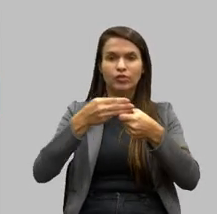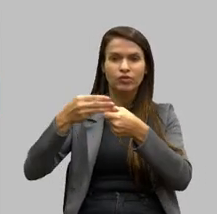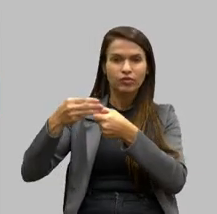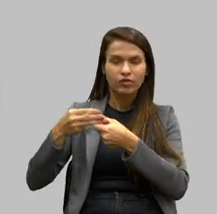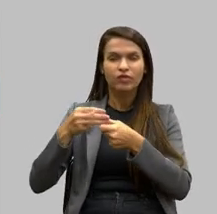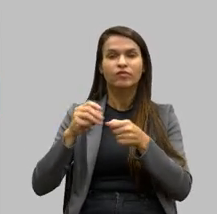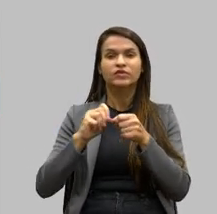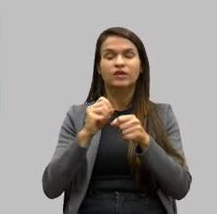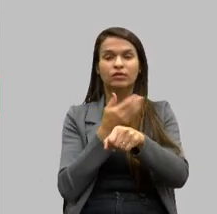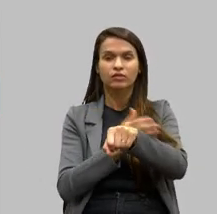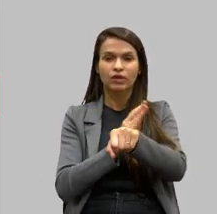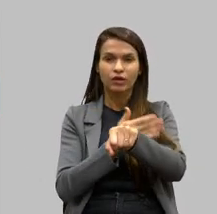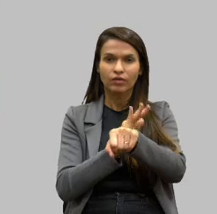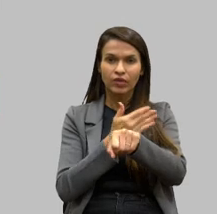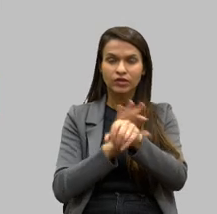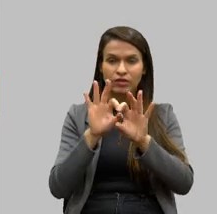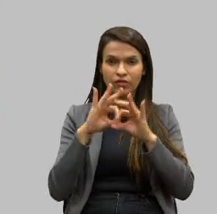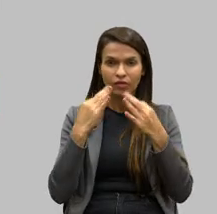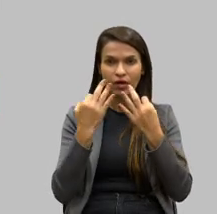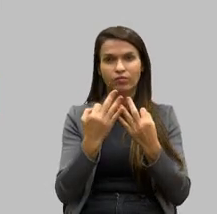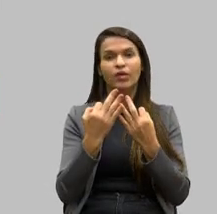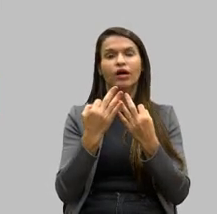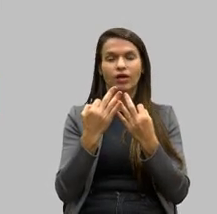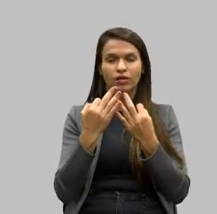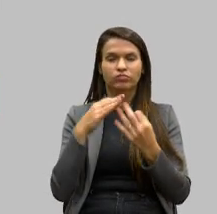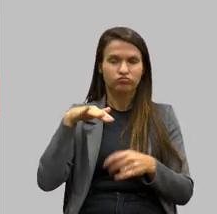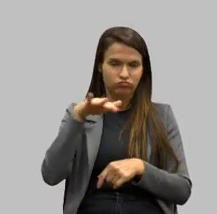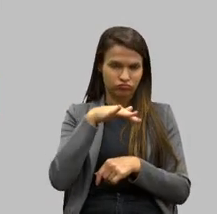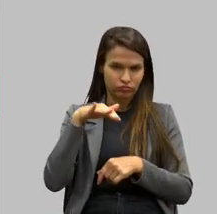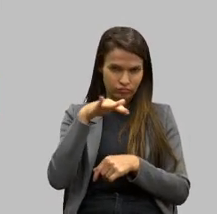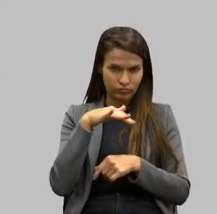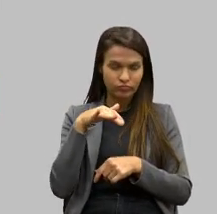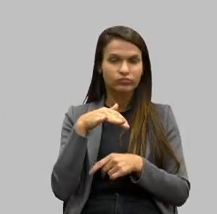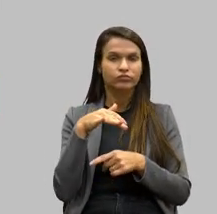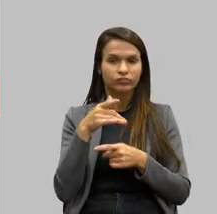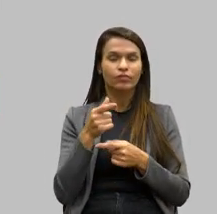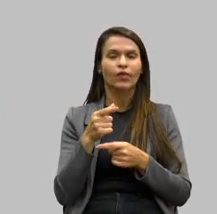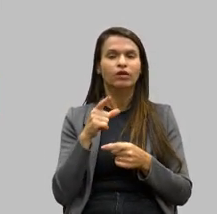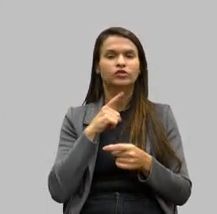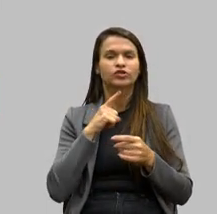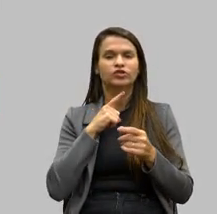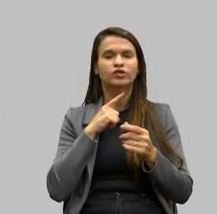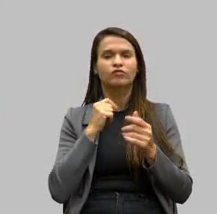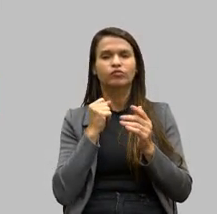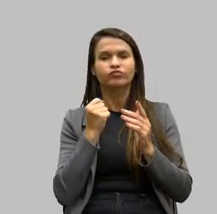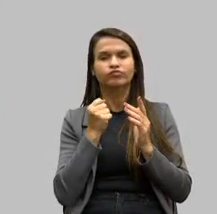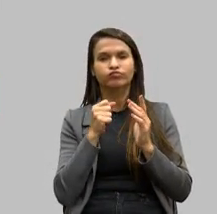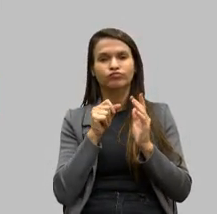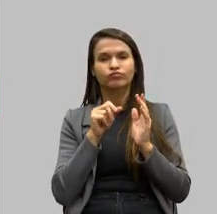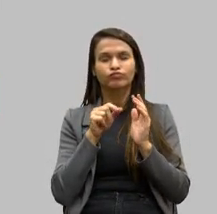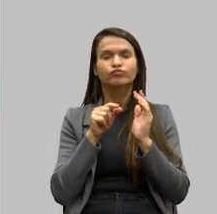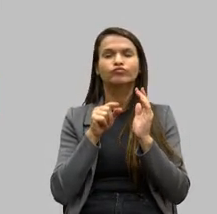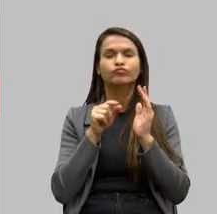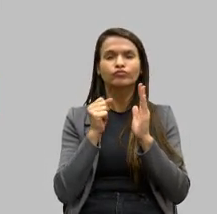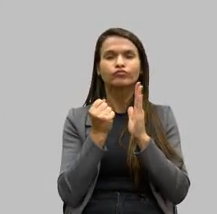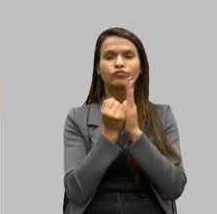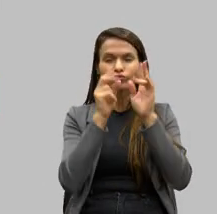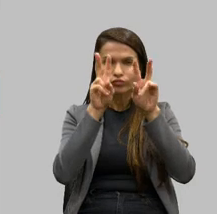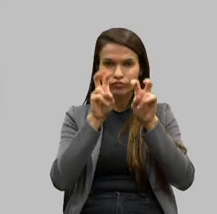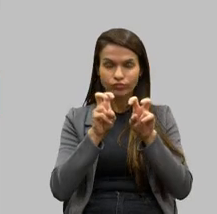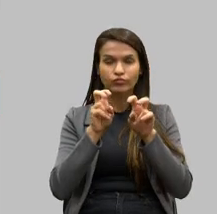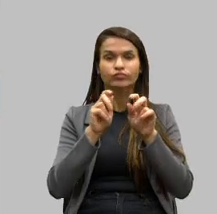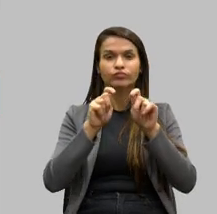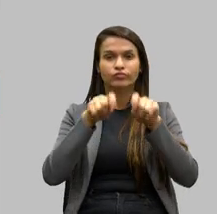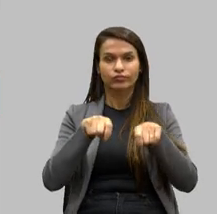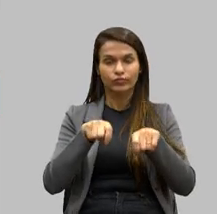treinamento das famílias da agricultura familiar com rotulagem, com envasamento, permitindo que